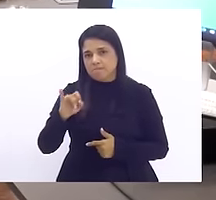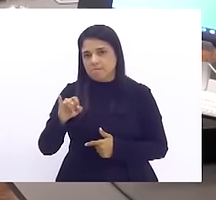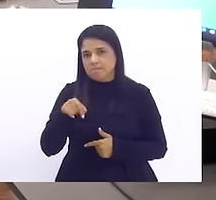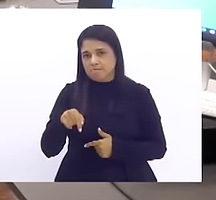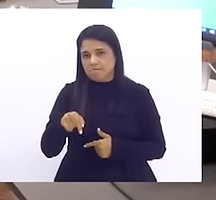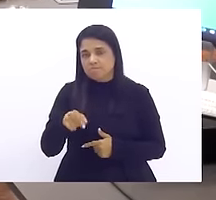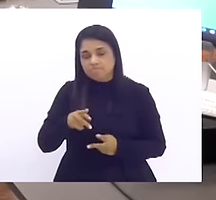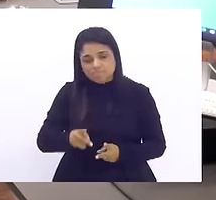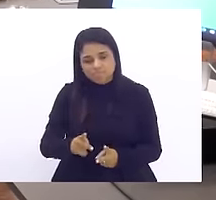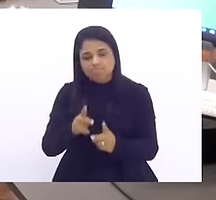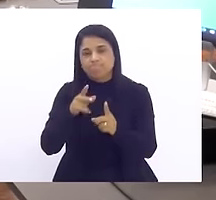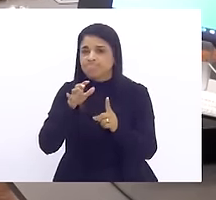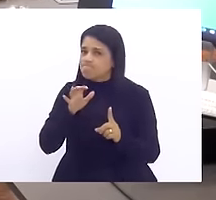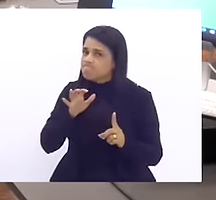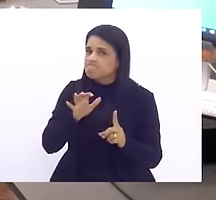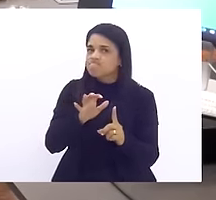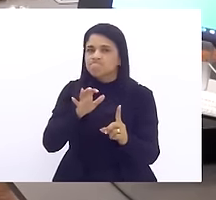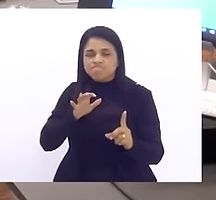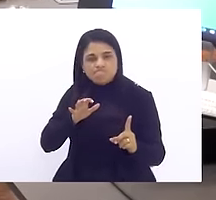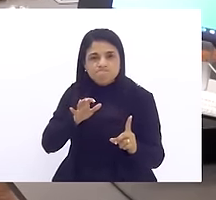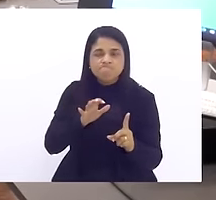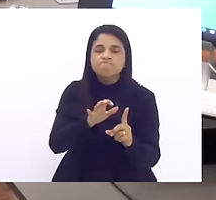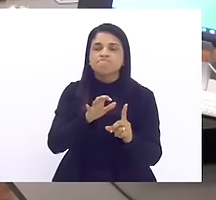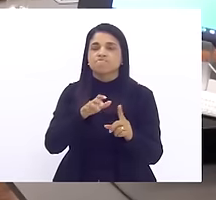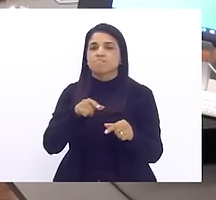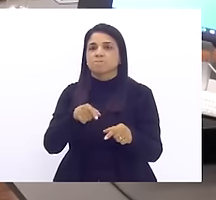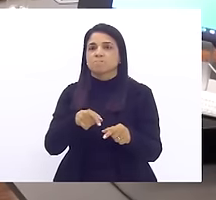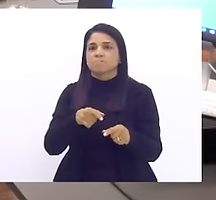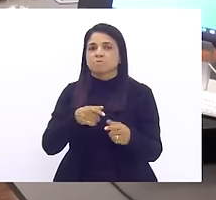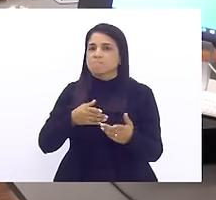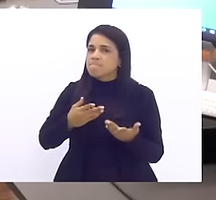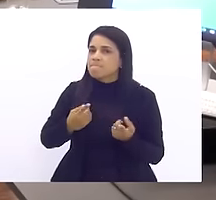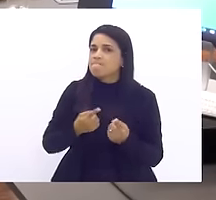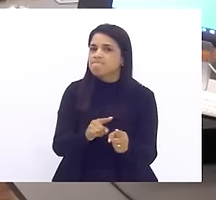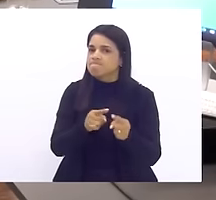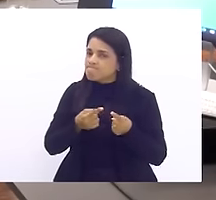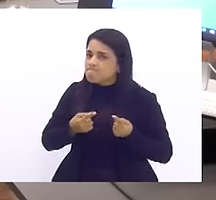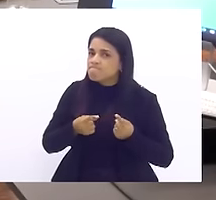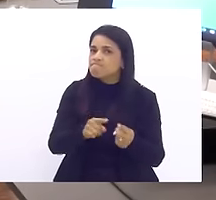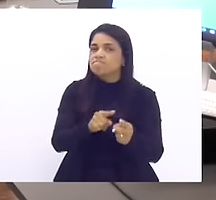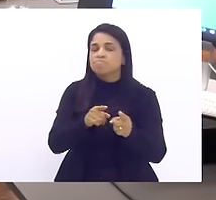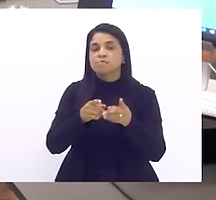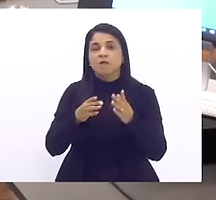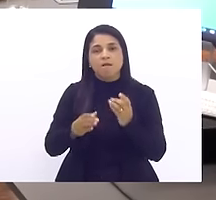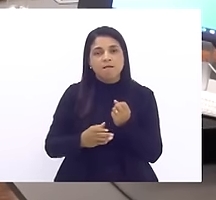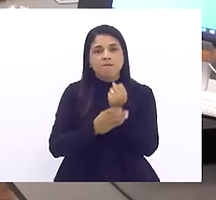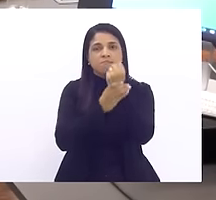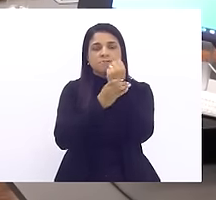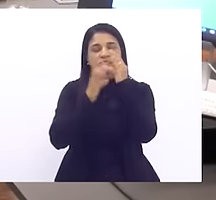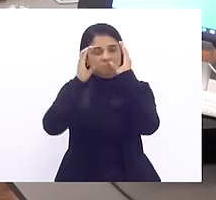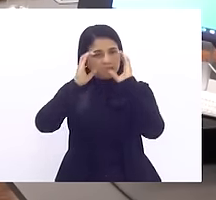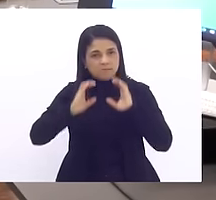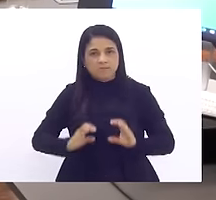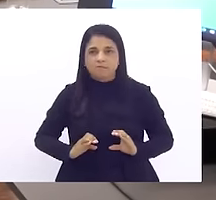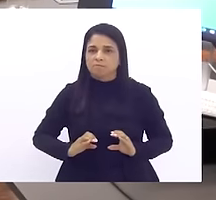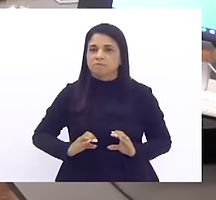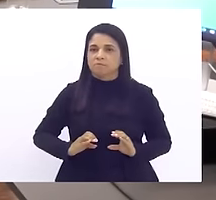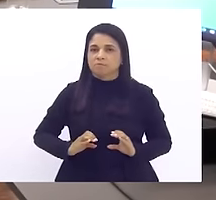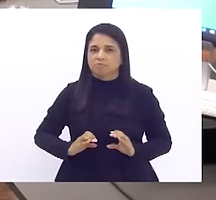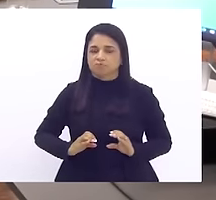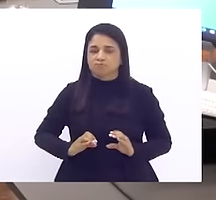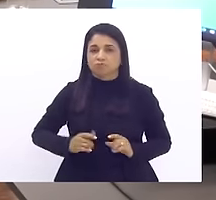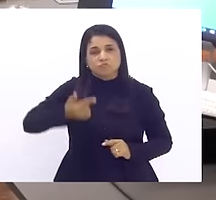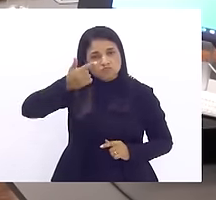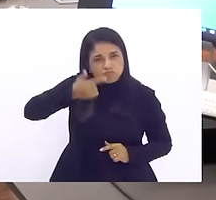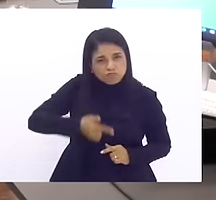continuar perturbando enchendo o saco para garantir que o cidadão não seja mais